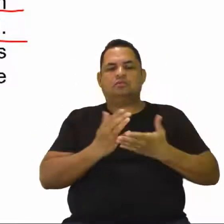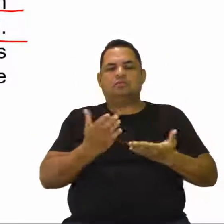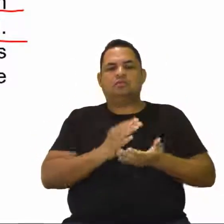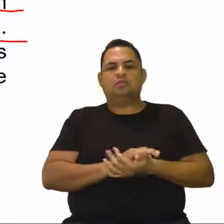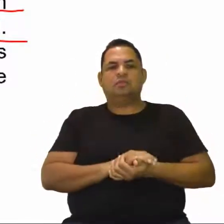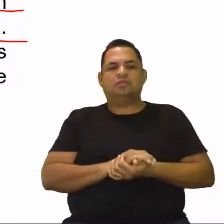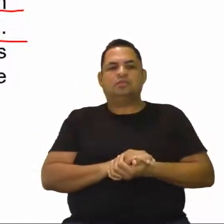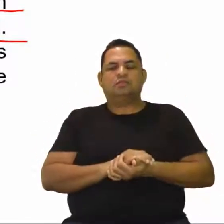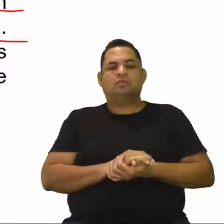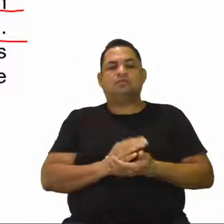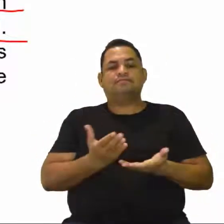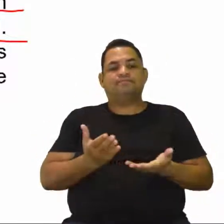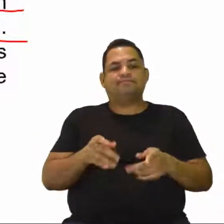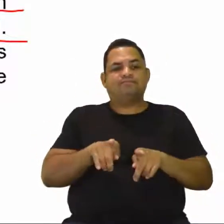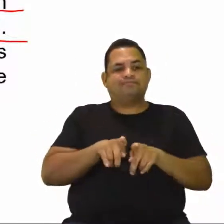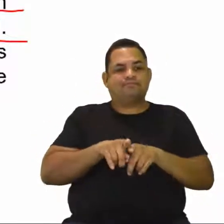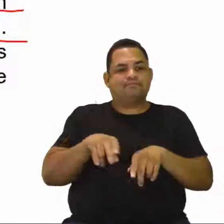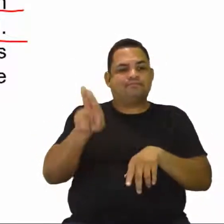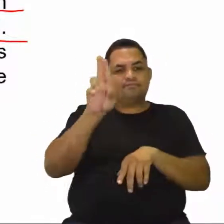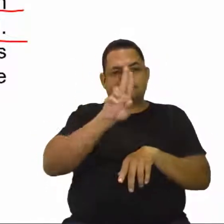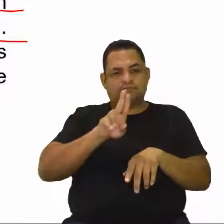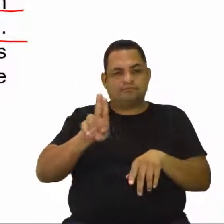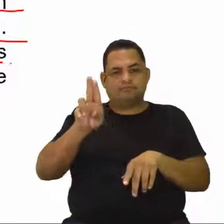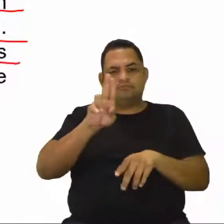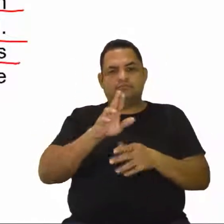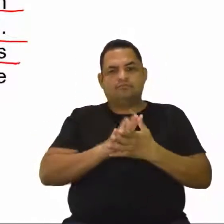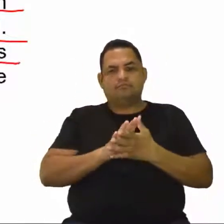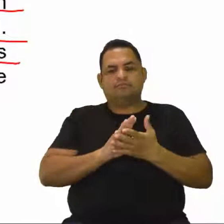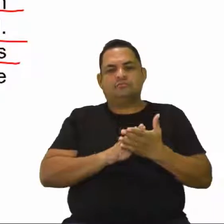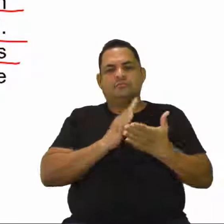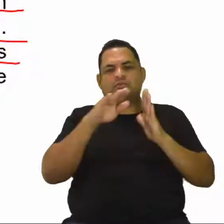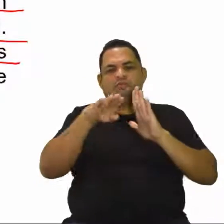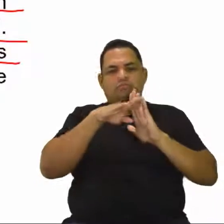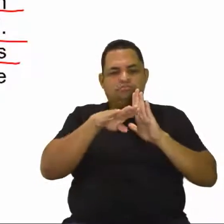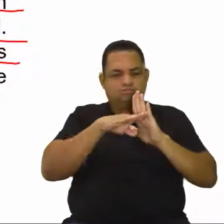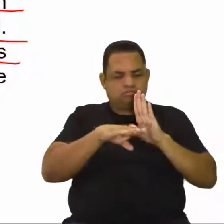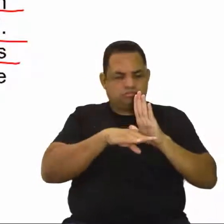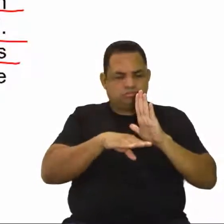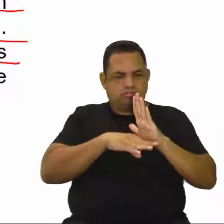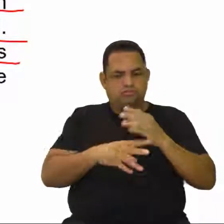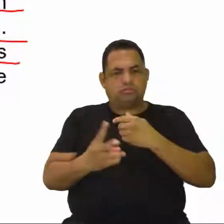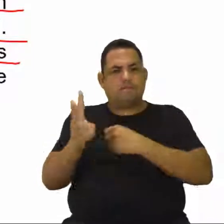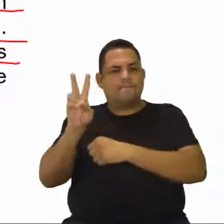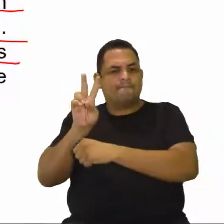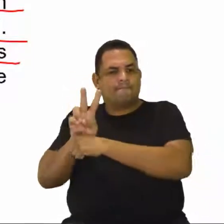produção, né? Adotaram também uma série de medidas